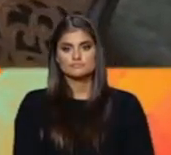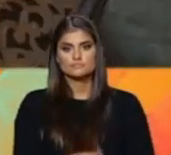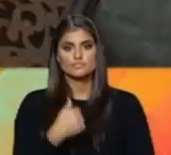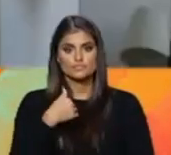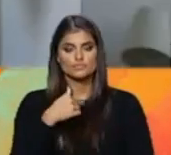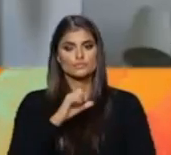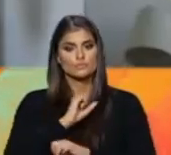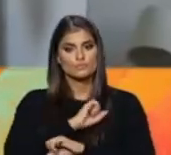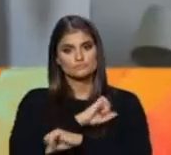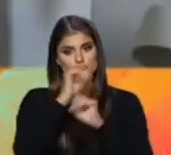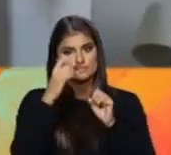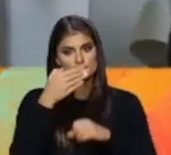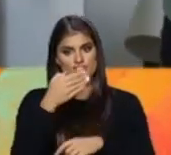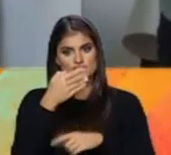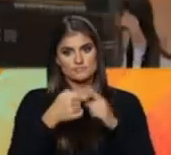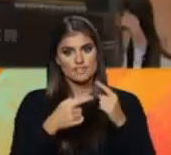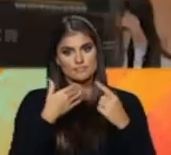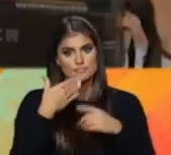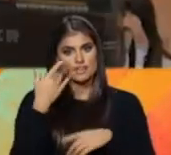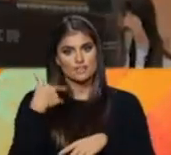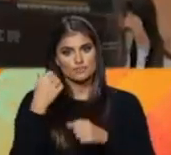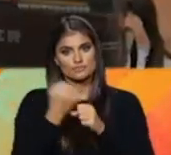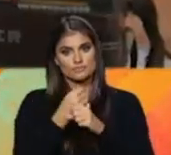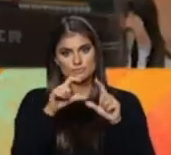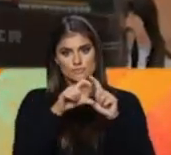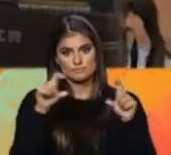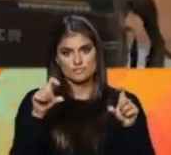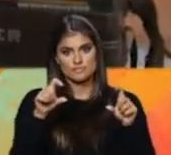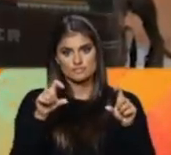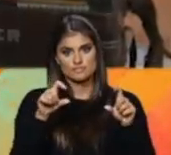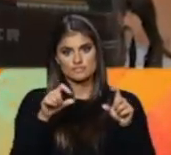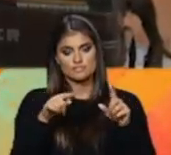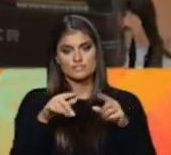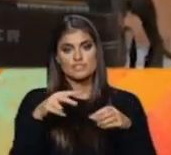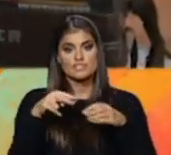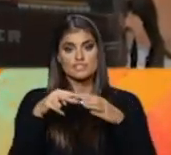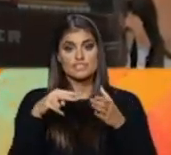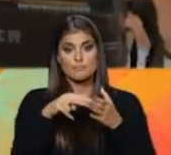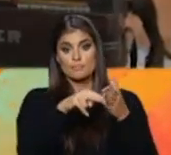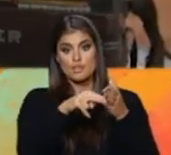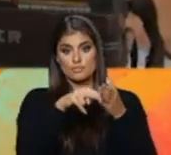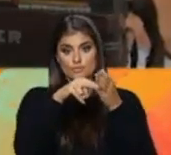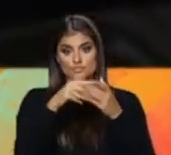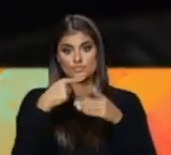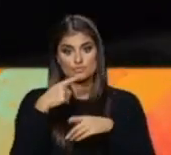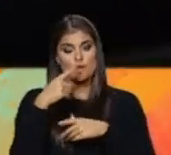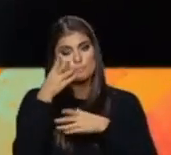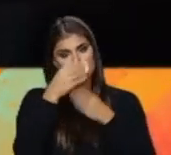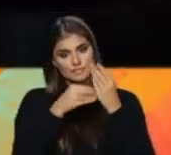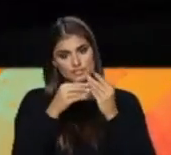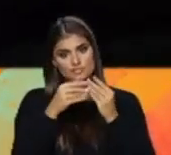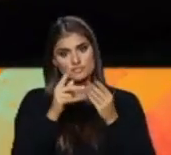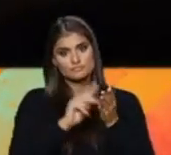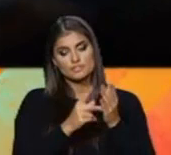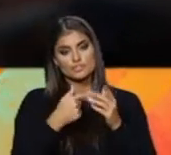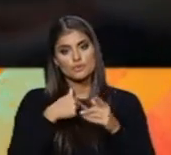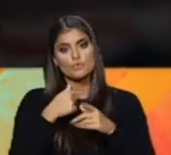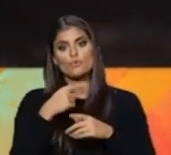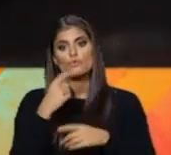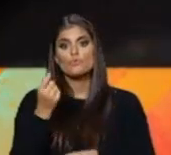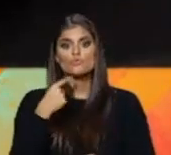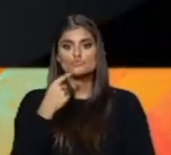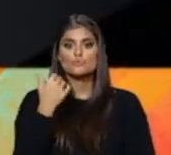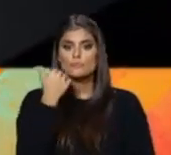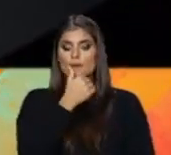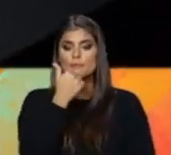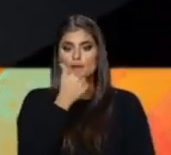às 7h30 da manhã, trabalho numa empresa que é em Pigeste, uma empresa de integradores, lá sou aprendiz de mecânica, também tirei um curso para barbeiro. E